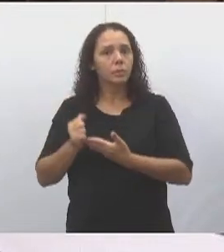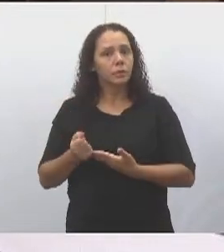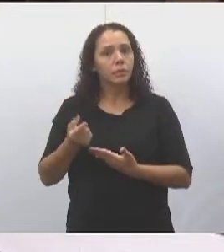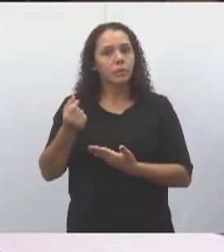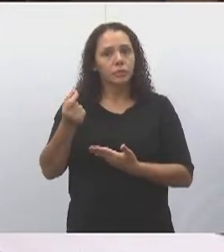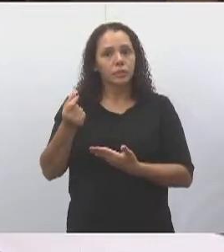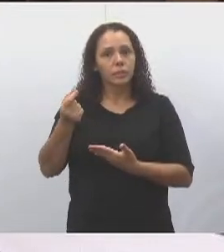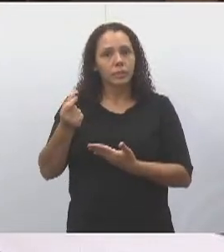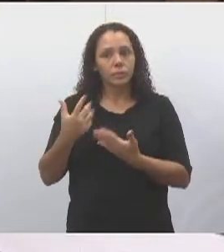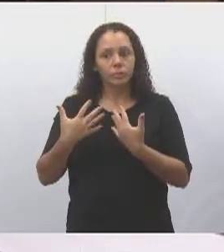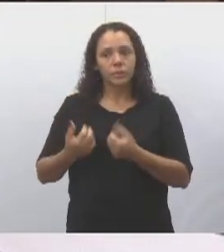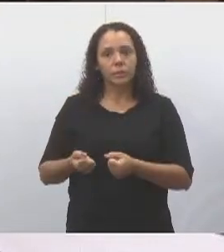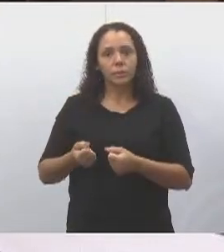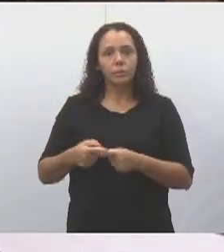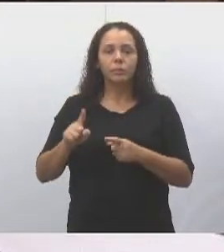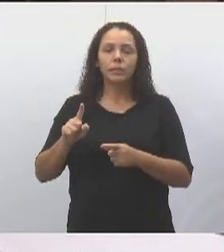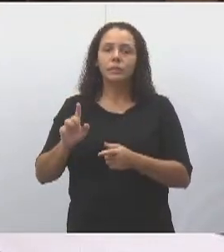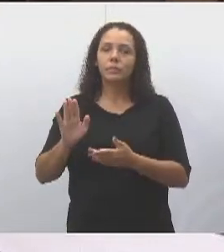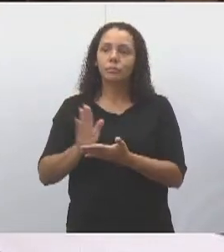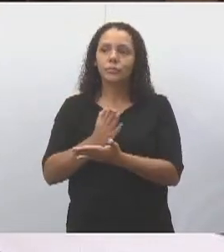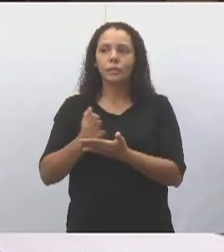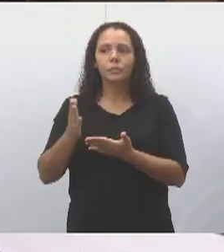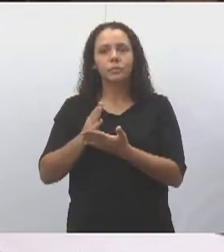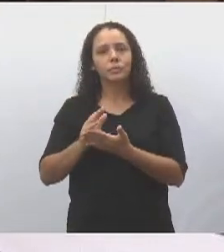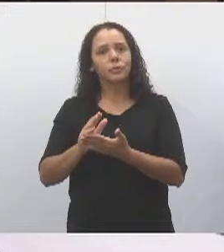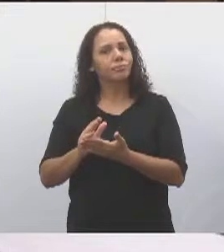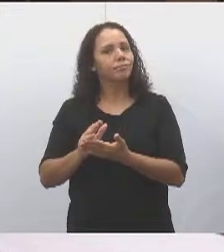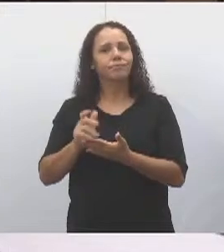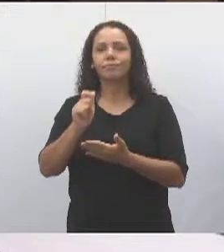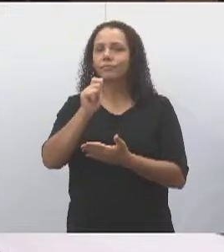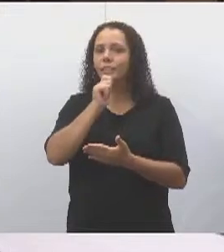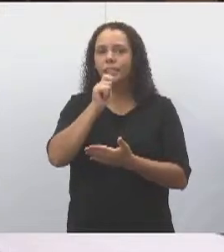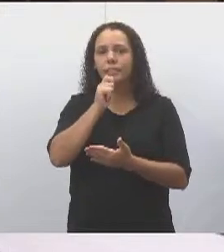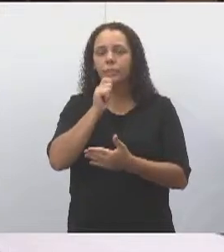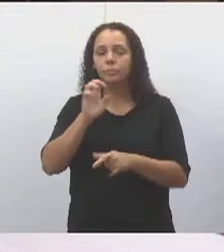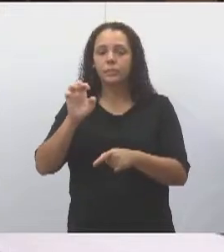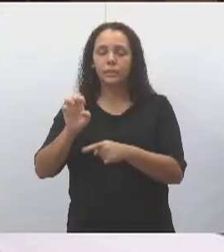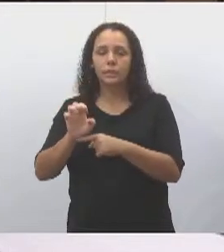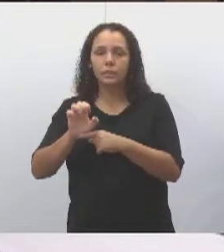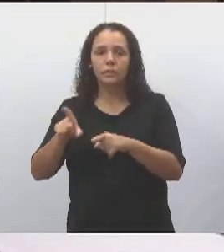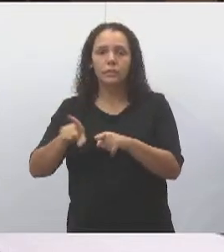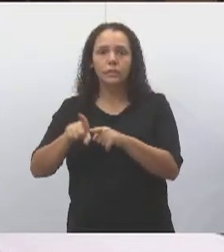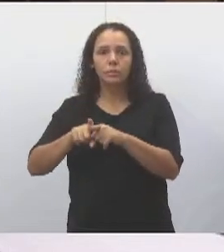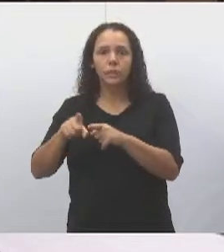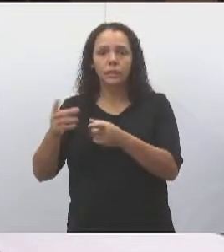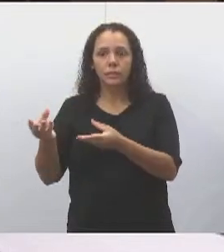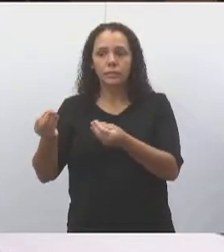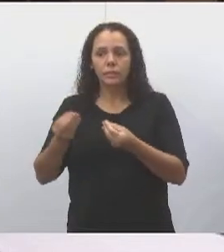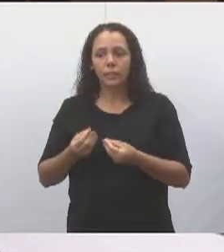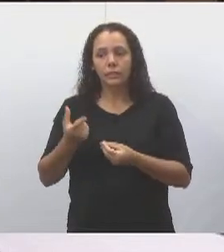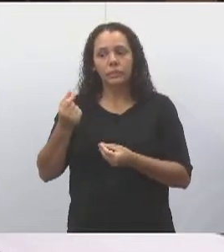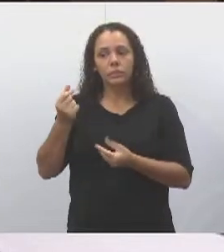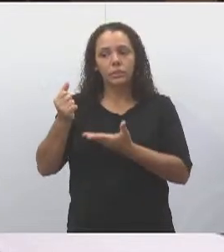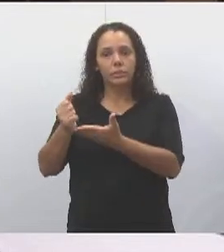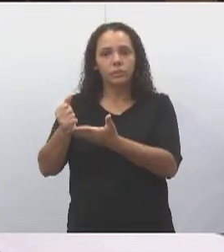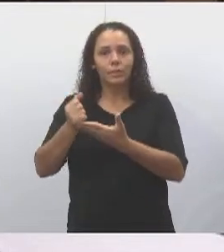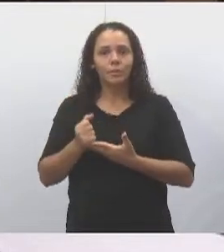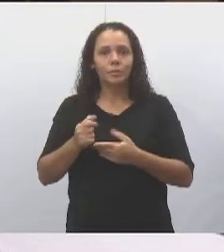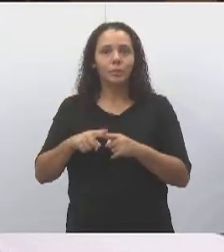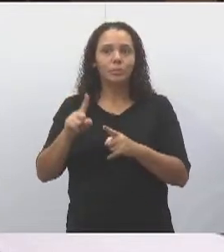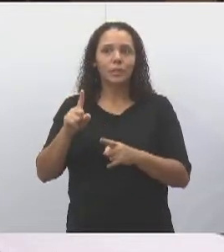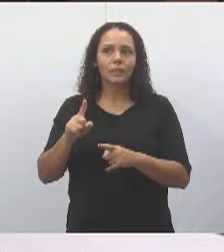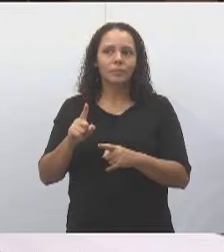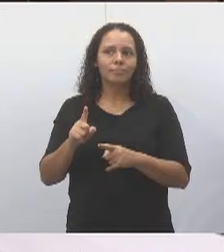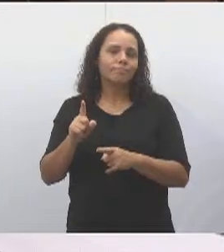muitos repasses estaduais deixaram de vir para o município. E como eu disse, nós temos agora uma arrecadação de quase 126 milhões